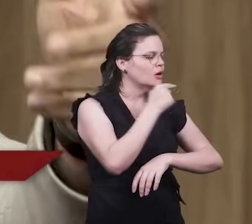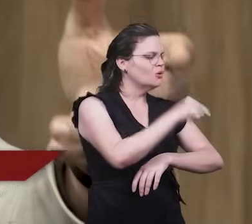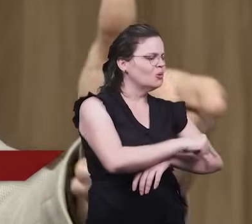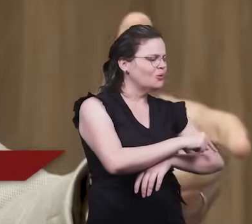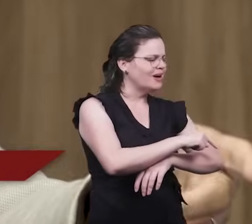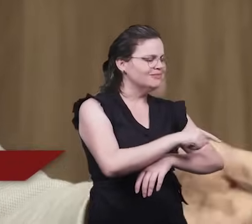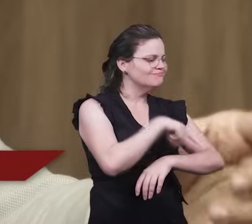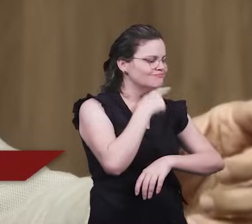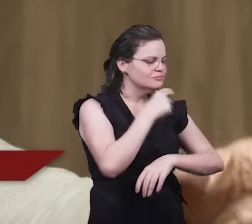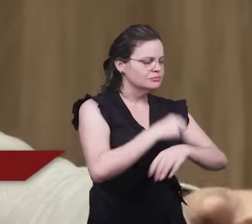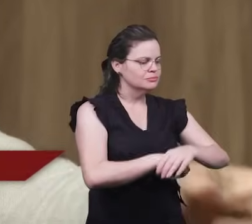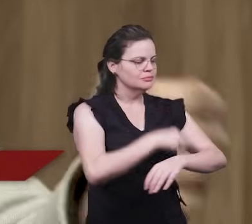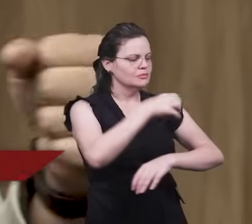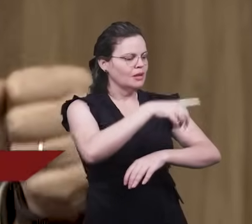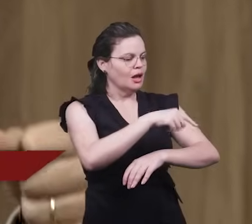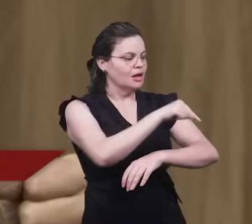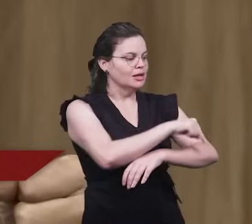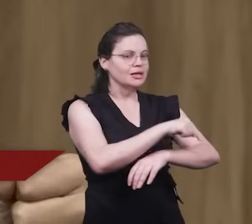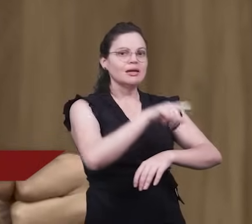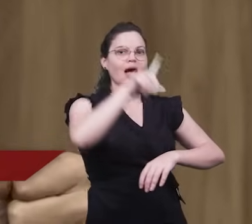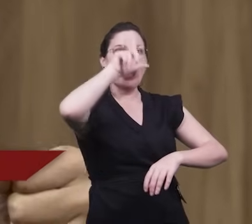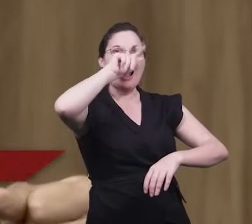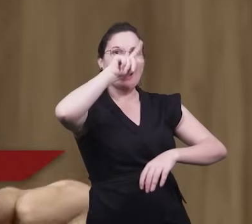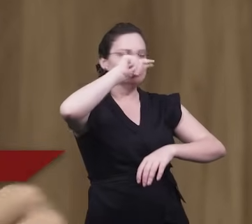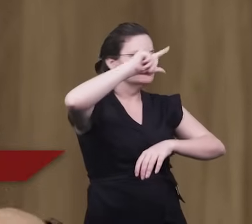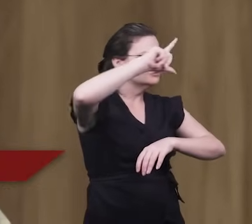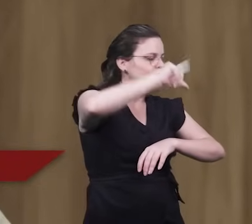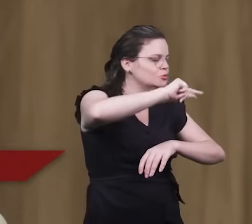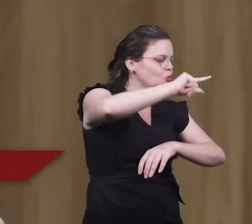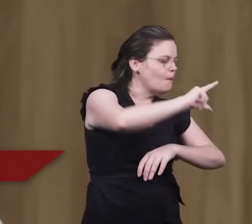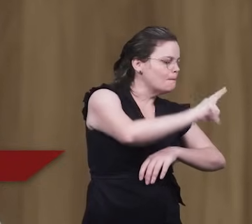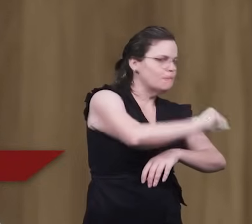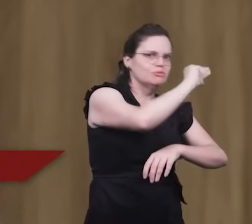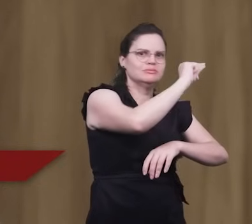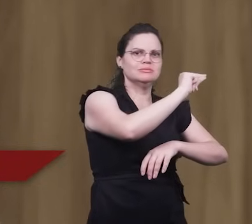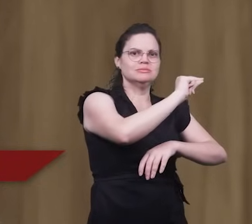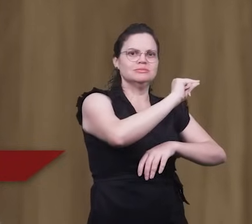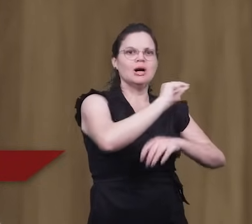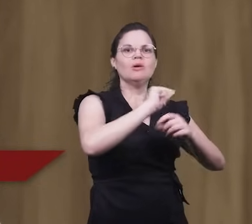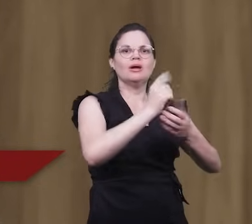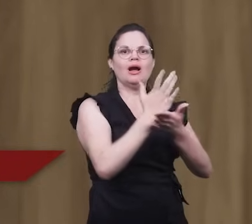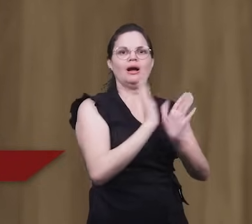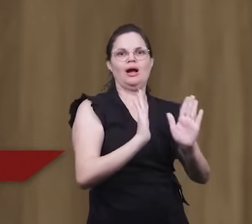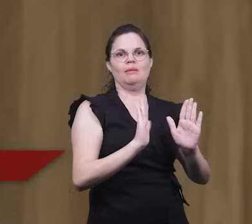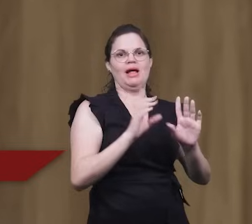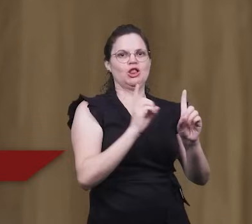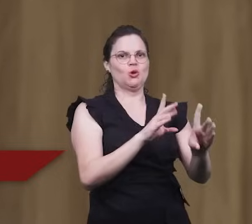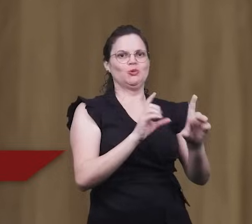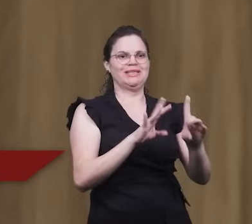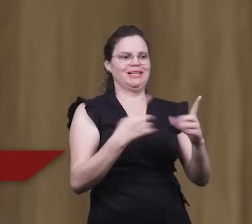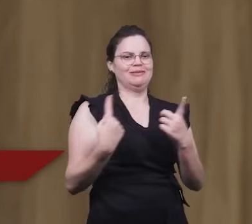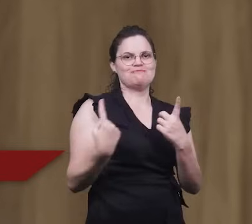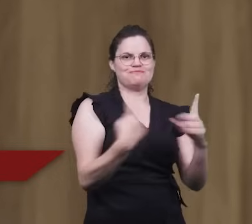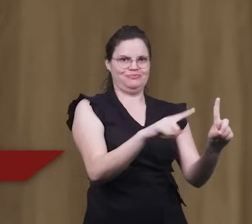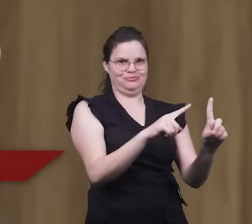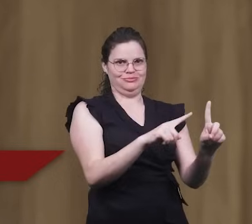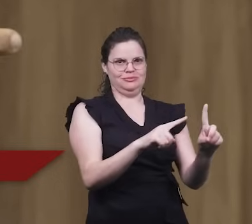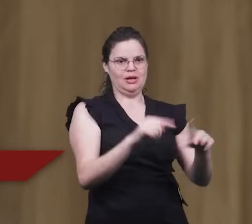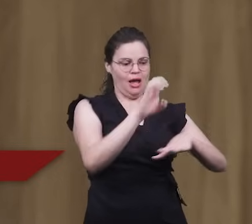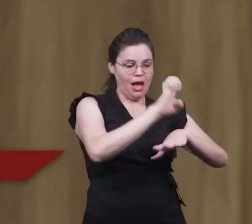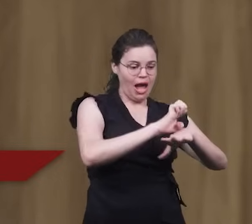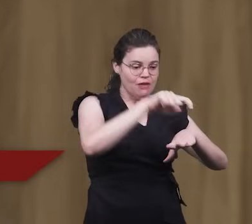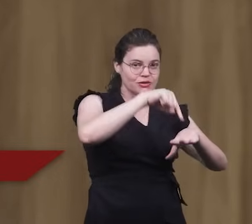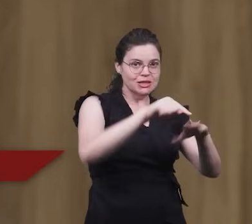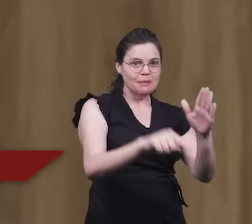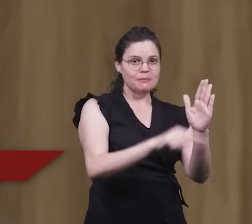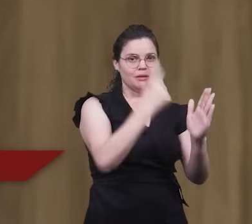parábola dizia que as aves dos céus comem a semente, ou seja, a palavra, a doutrina, a oposição era a doutrina lá na igreja